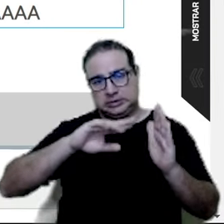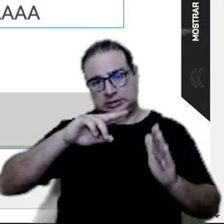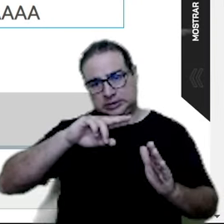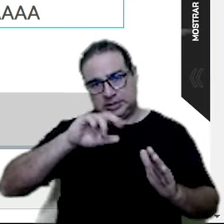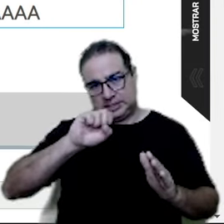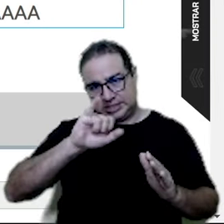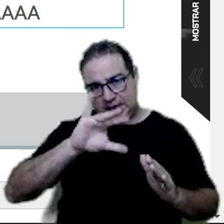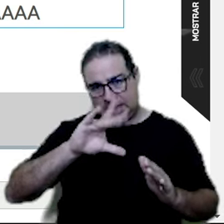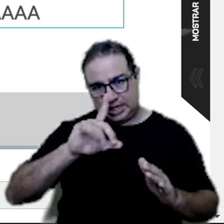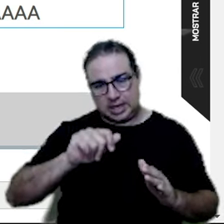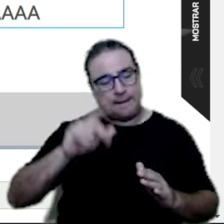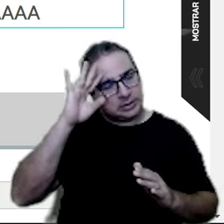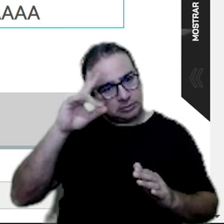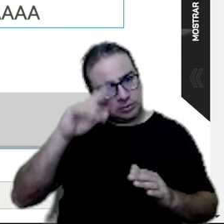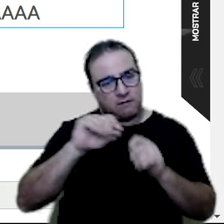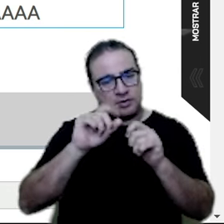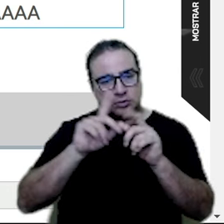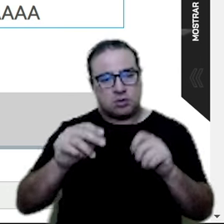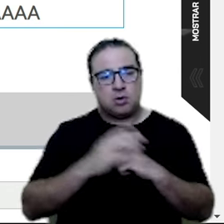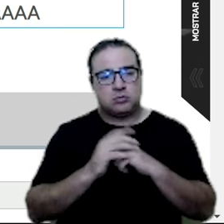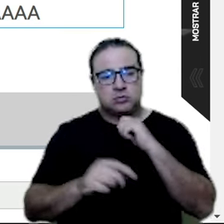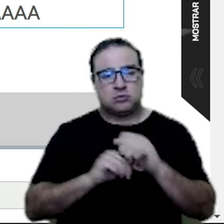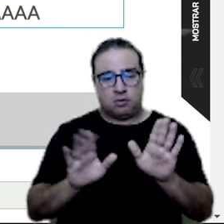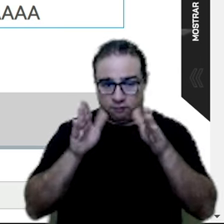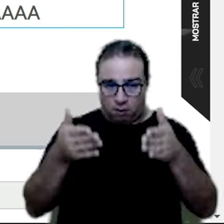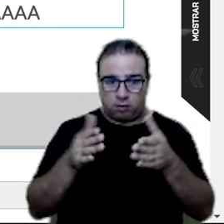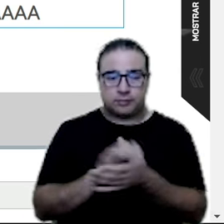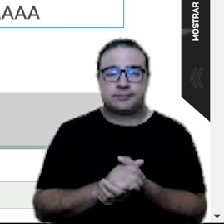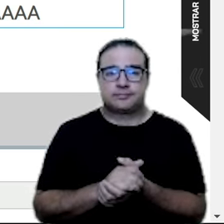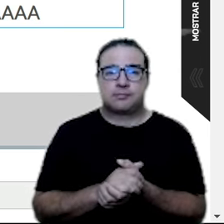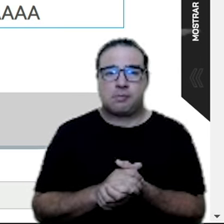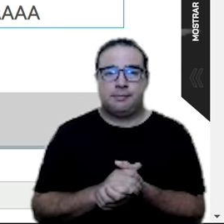saída mesmo raciocínio ó posso fazer por aqui o meu